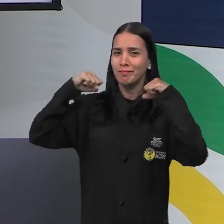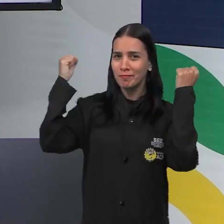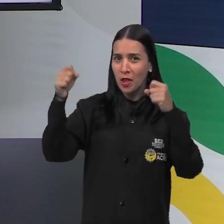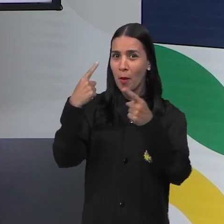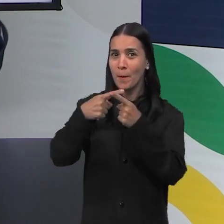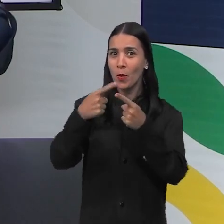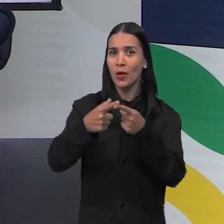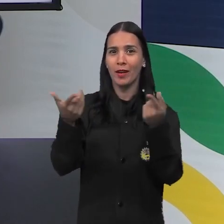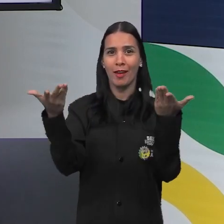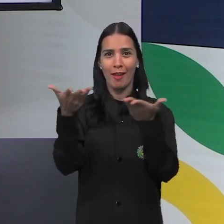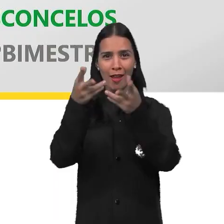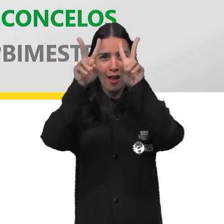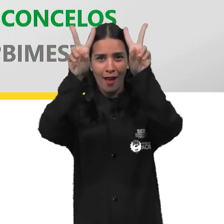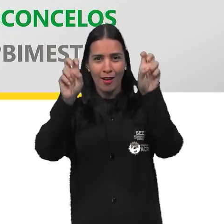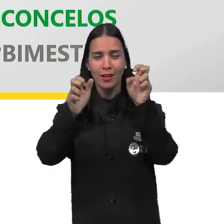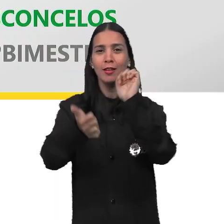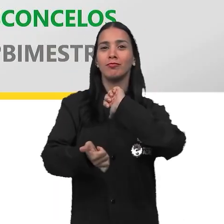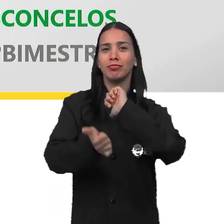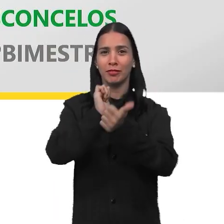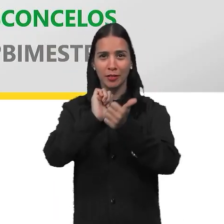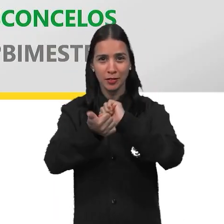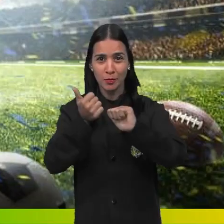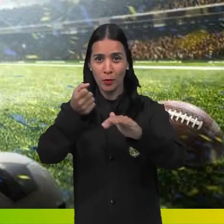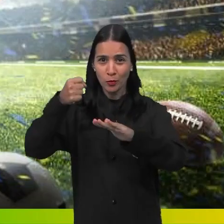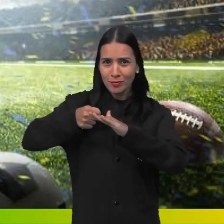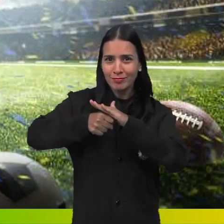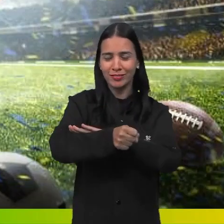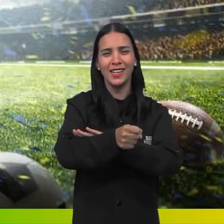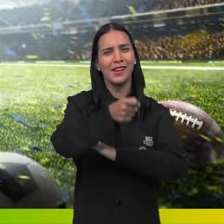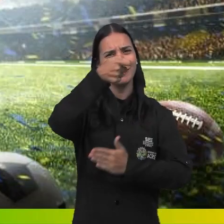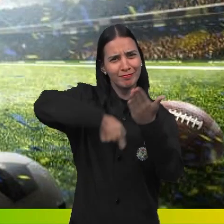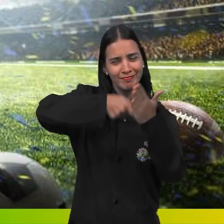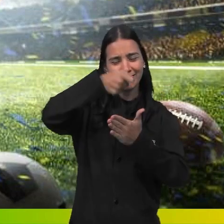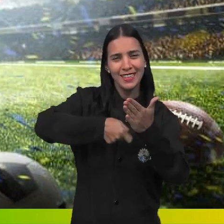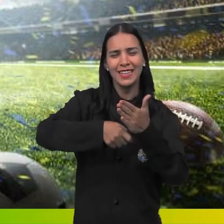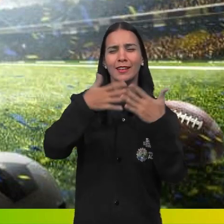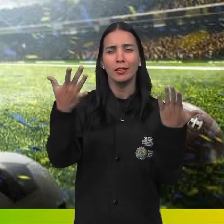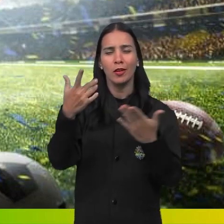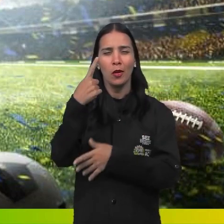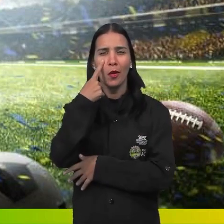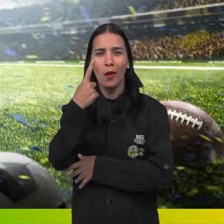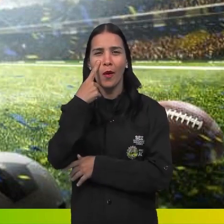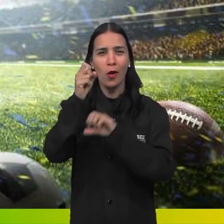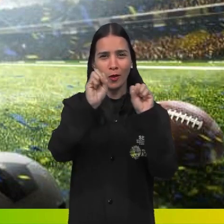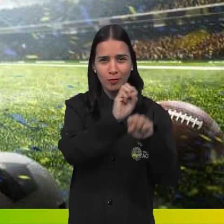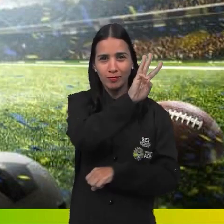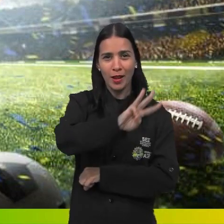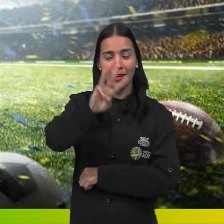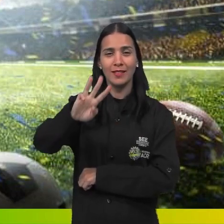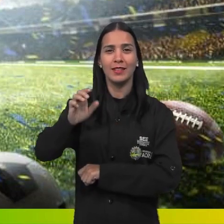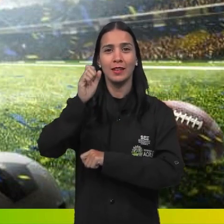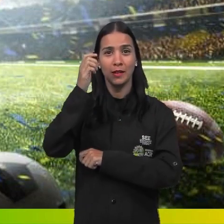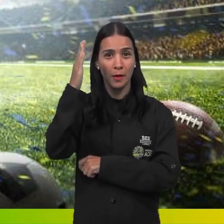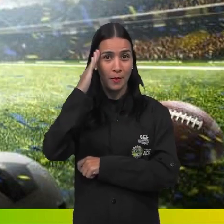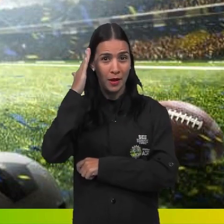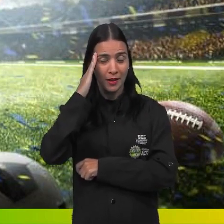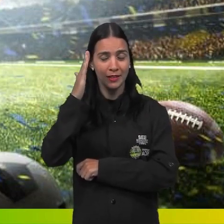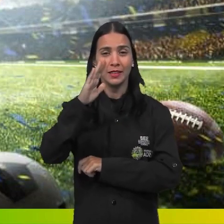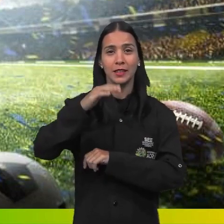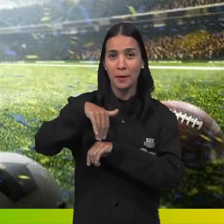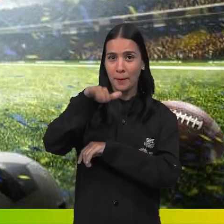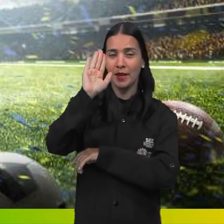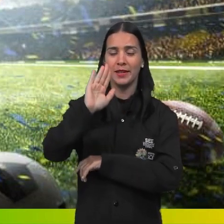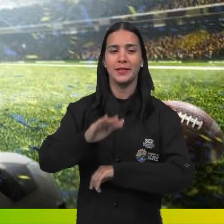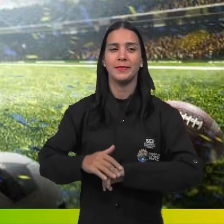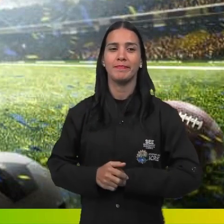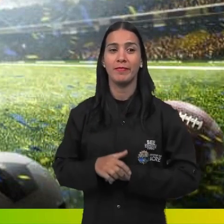invasão. Foca na tela para a gente conhecer um pouco mais sobre esse tópico aqui tão importante da aula de Educação Física. Quando o assunto